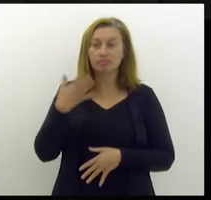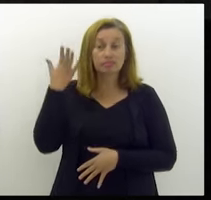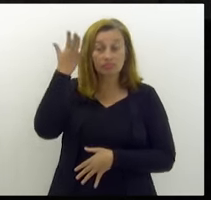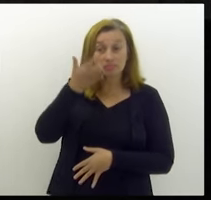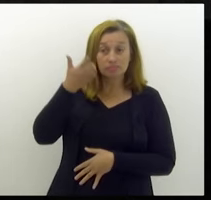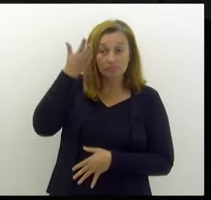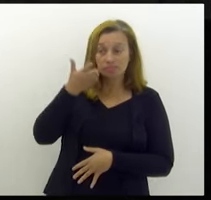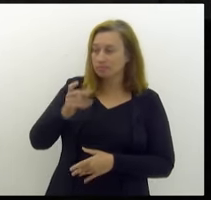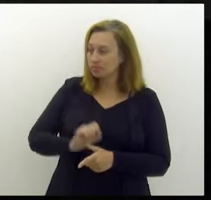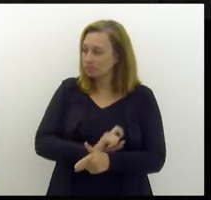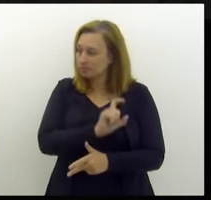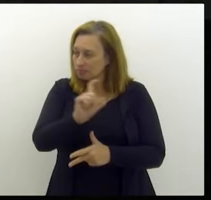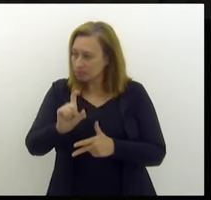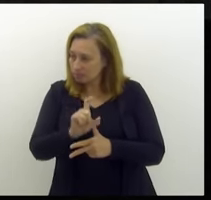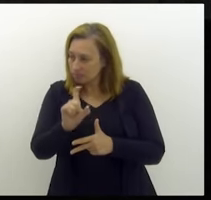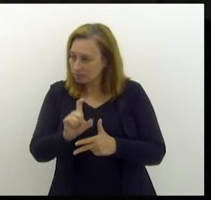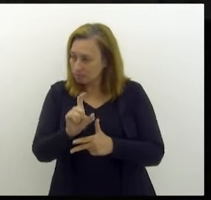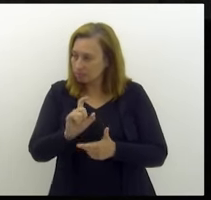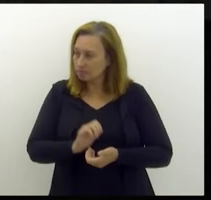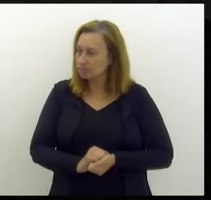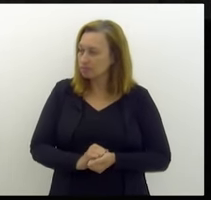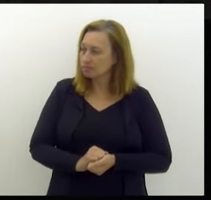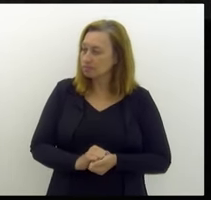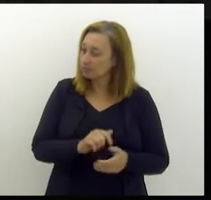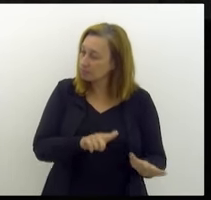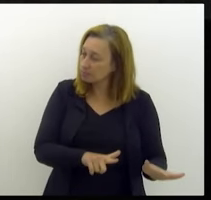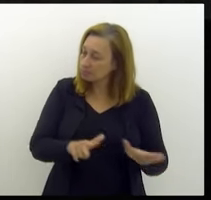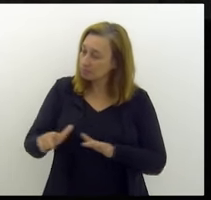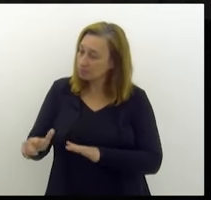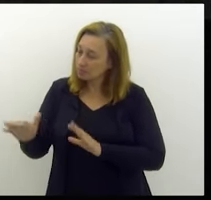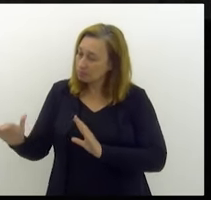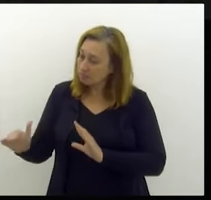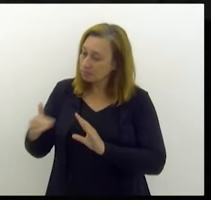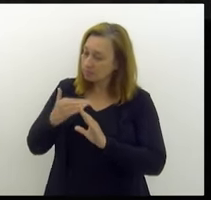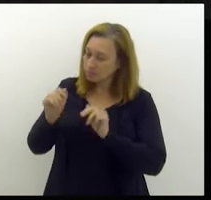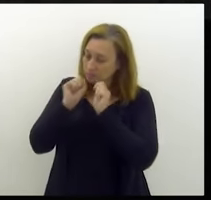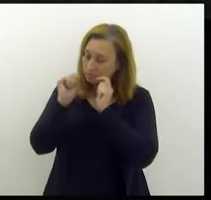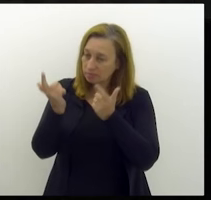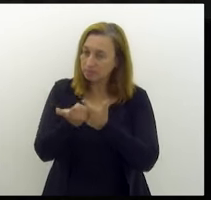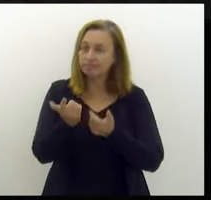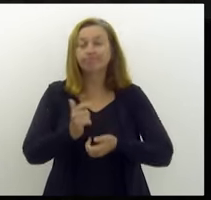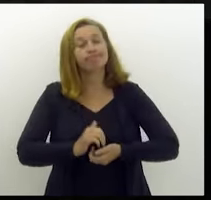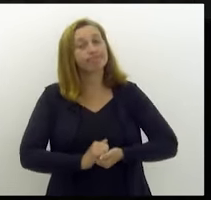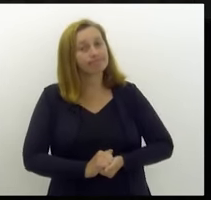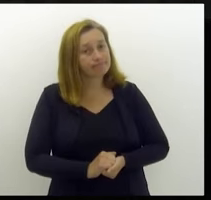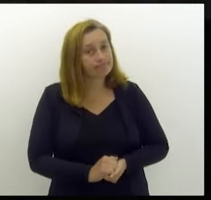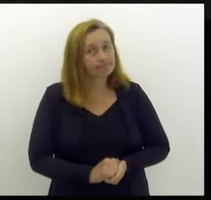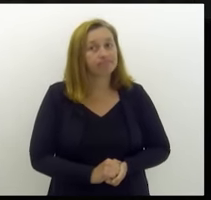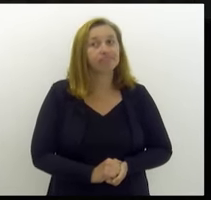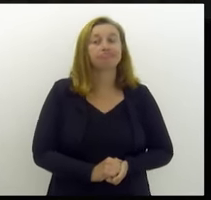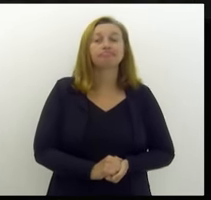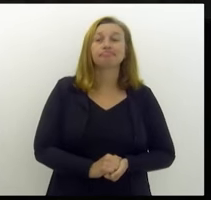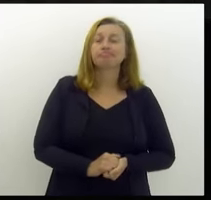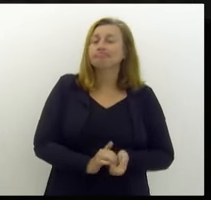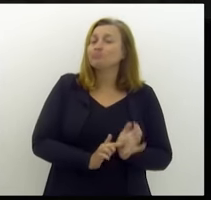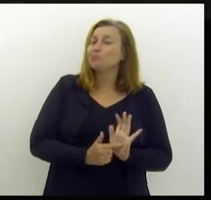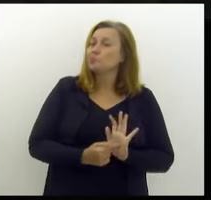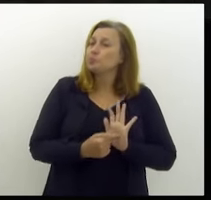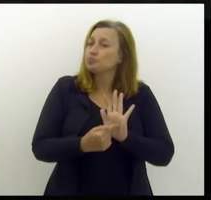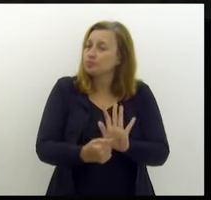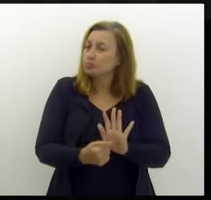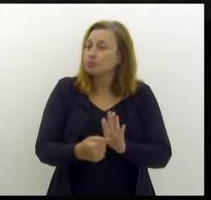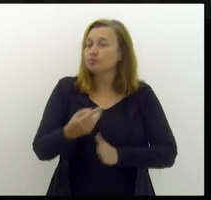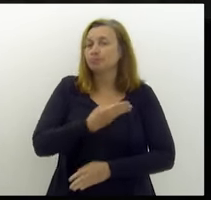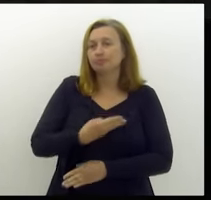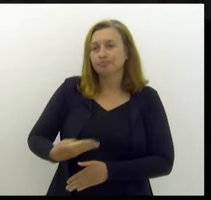Executivo que o governo estadual dessa semana mandaram pra assembleia legislativa demonstrando que o